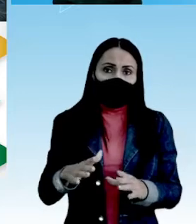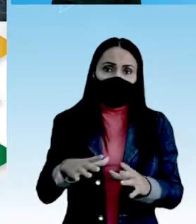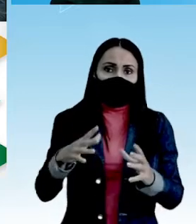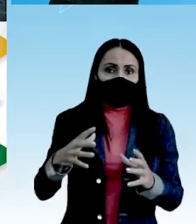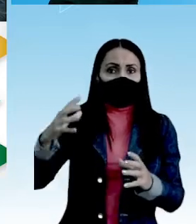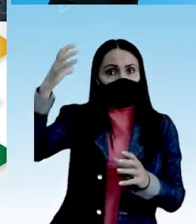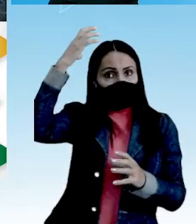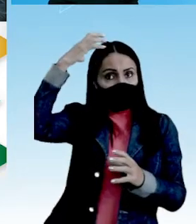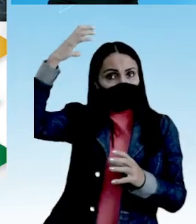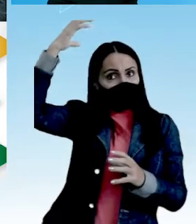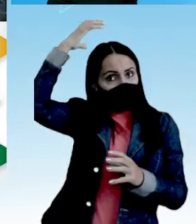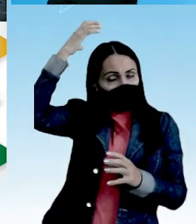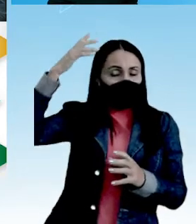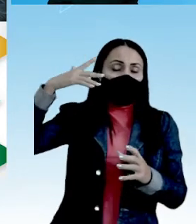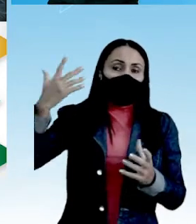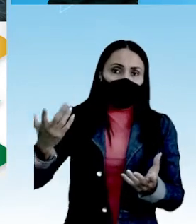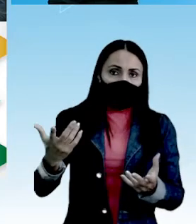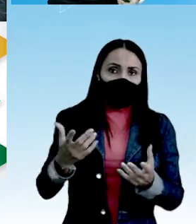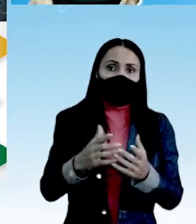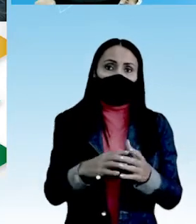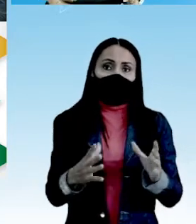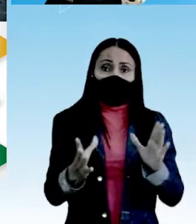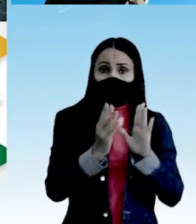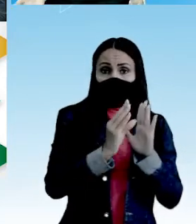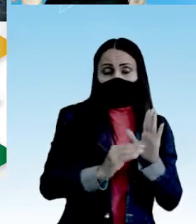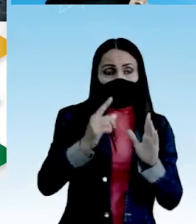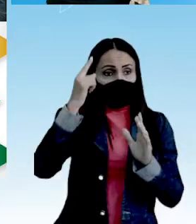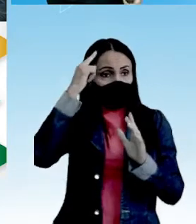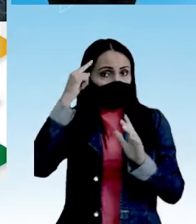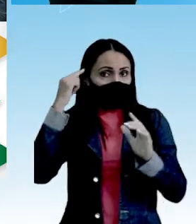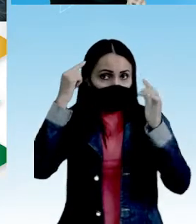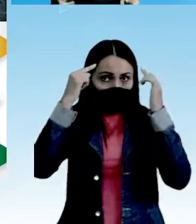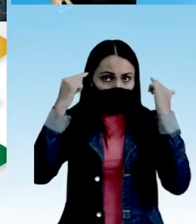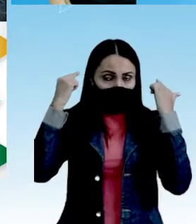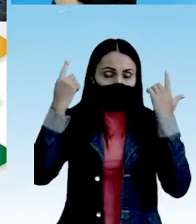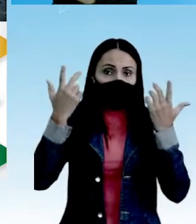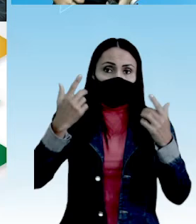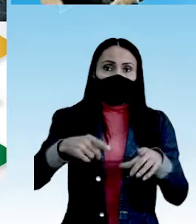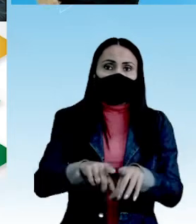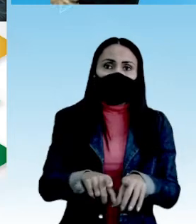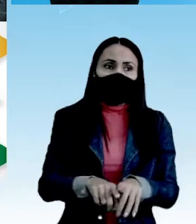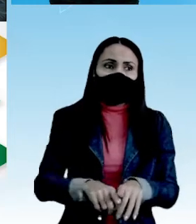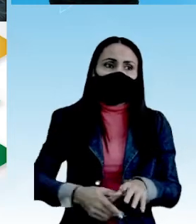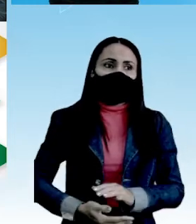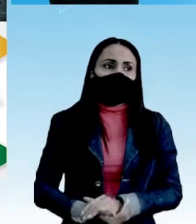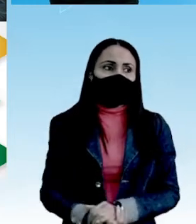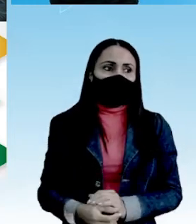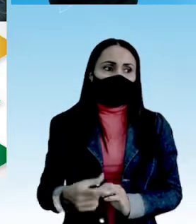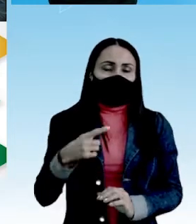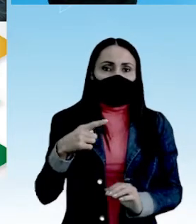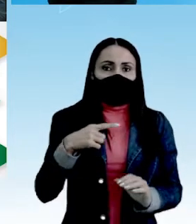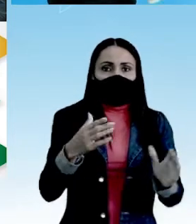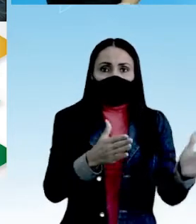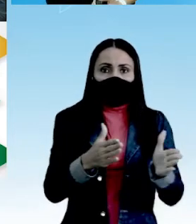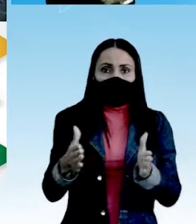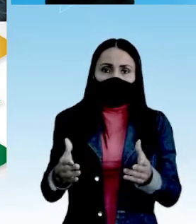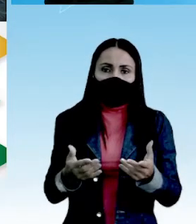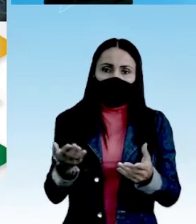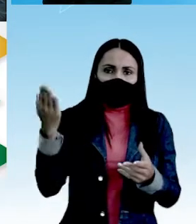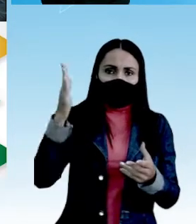aumentava, maior aumentava a altura do cabelo, né? Então assim, ela era bastante insegura, que já teve um momento dela se trancar no